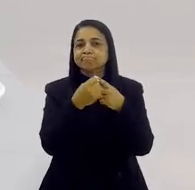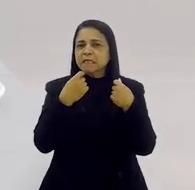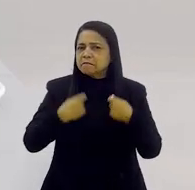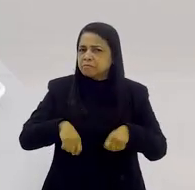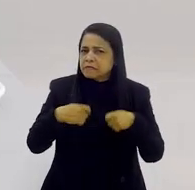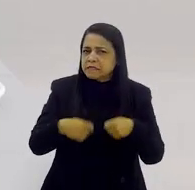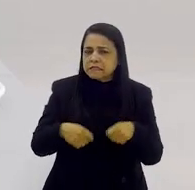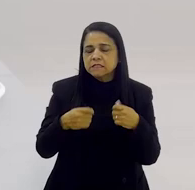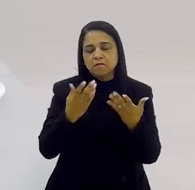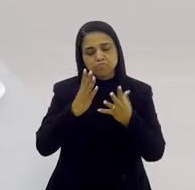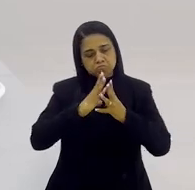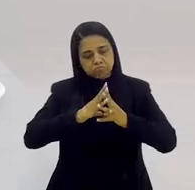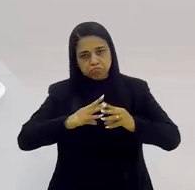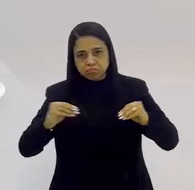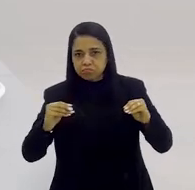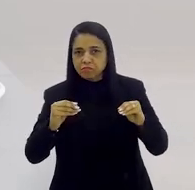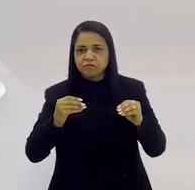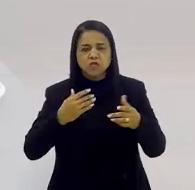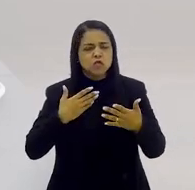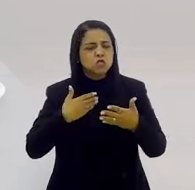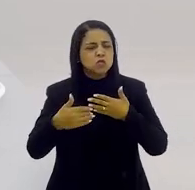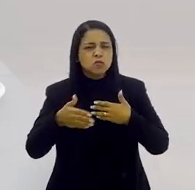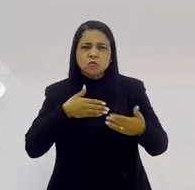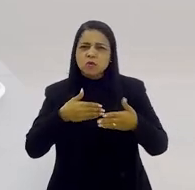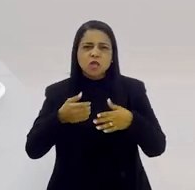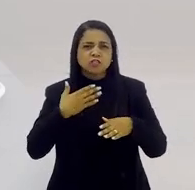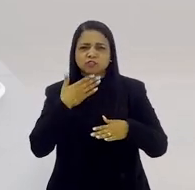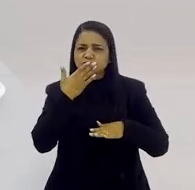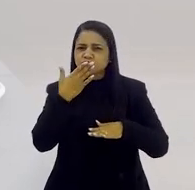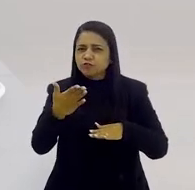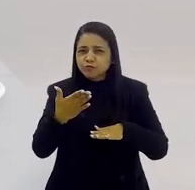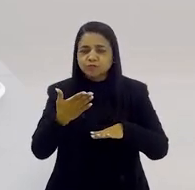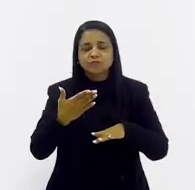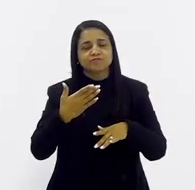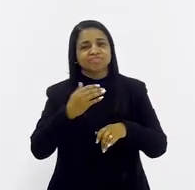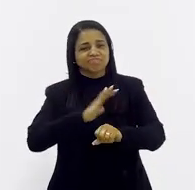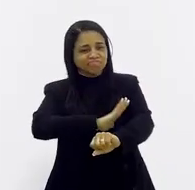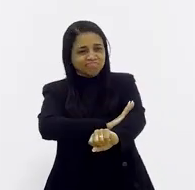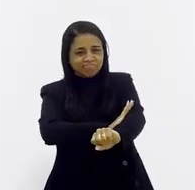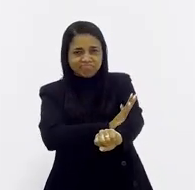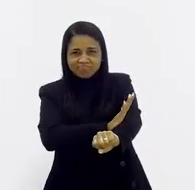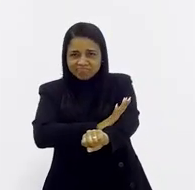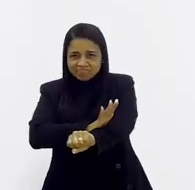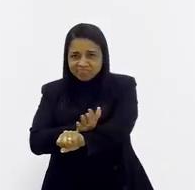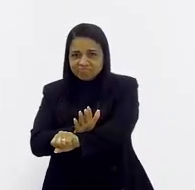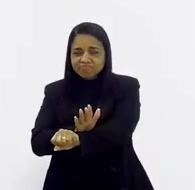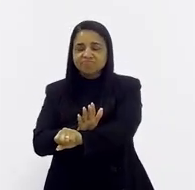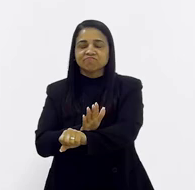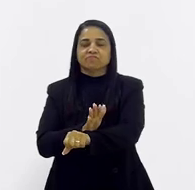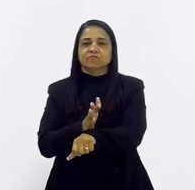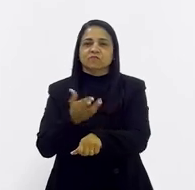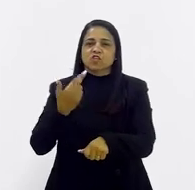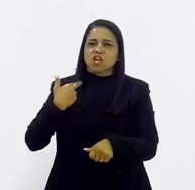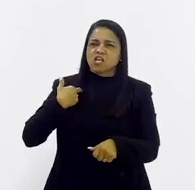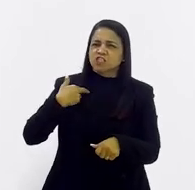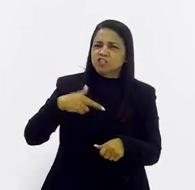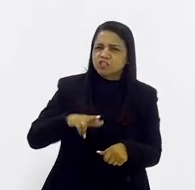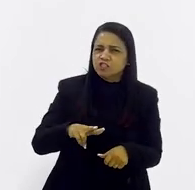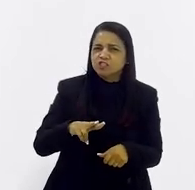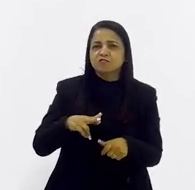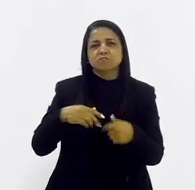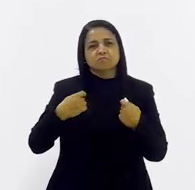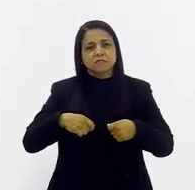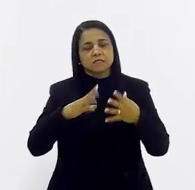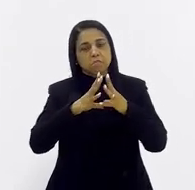precisamos acabar né Nós precisamos acabar com qualquer tipo de racismo e intolerância sim né Nós não viemos aqui para isso é